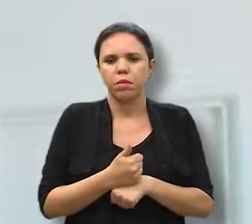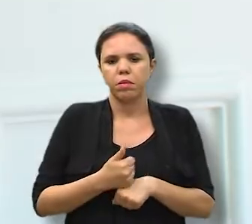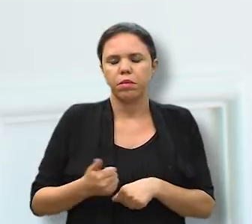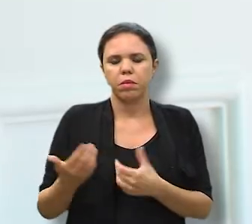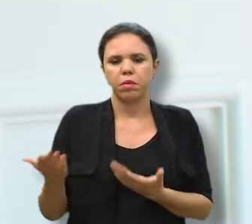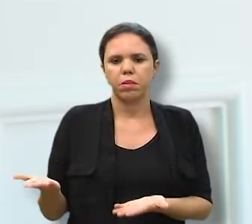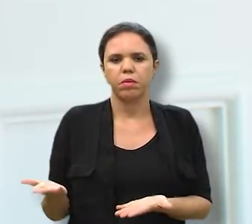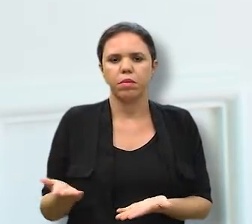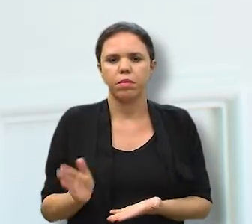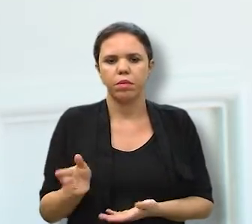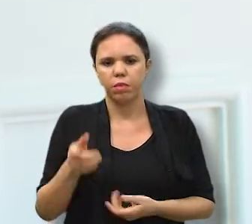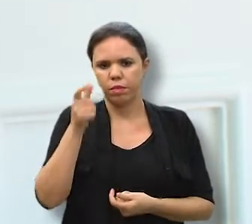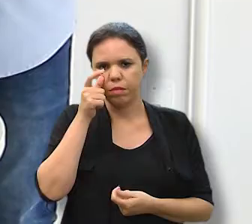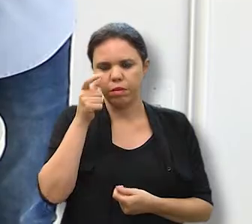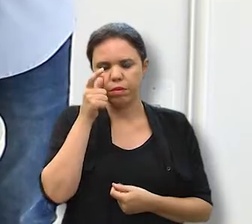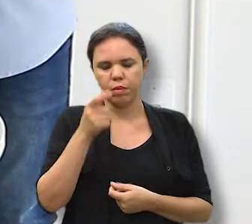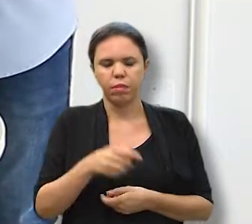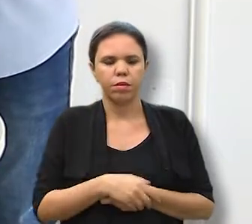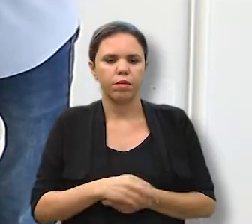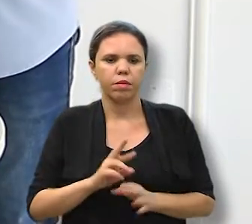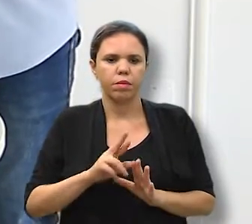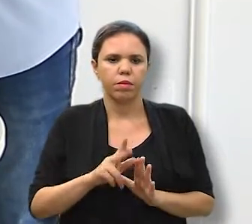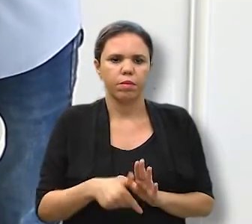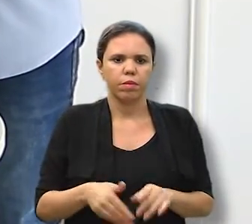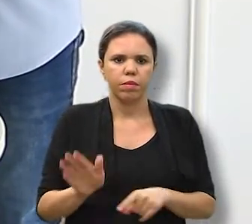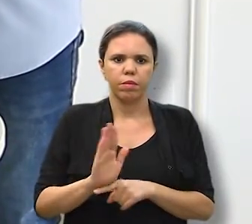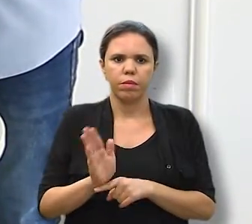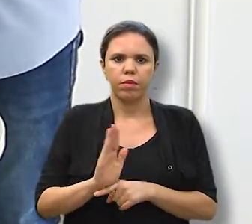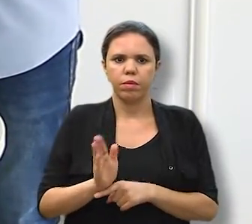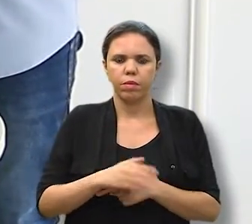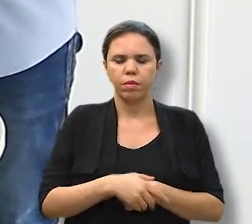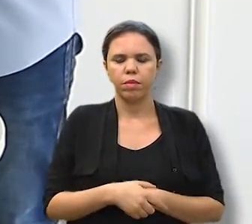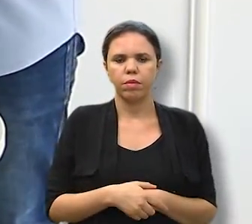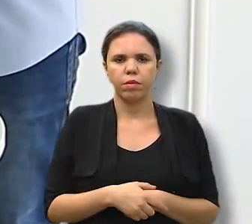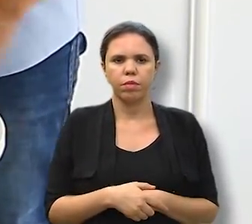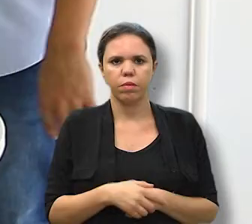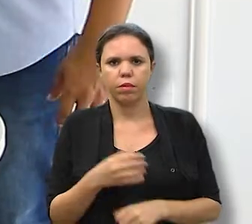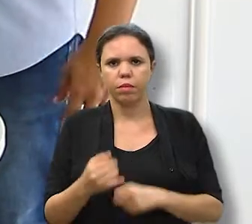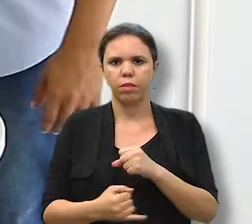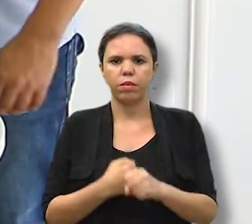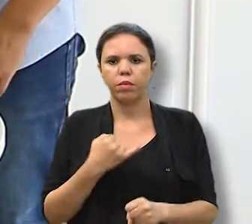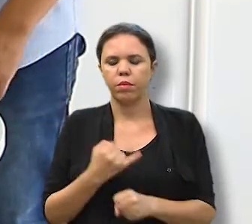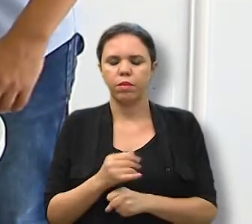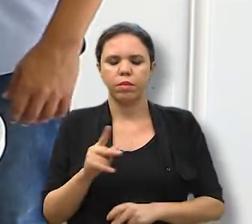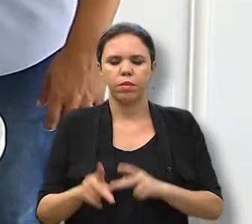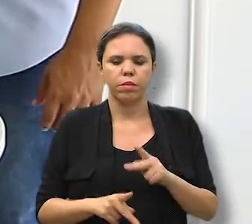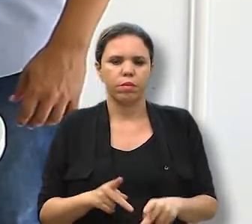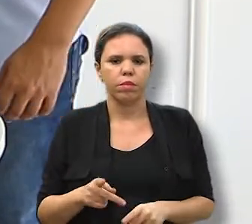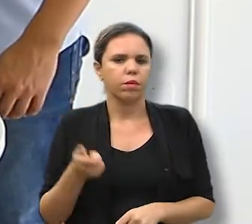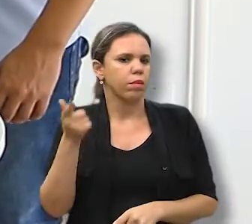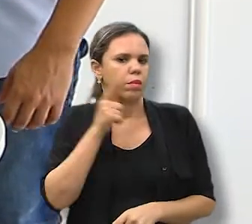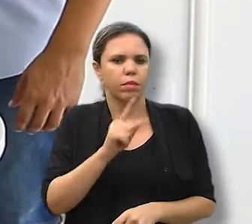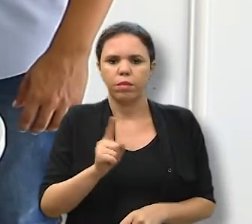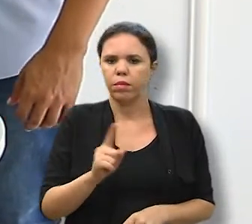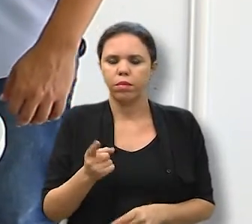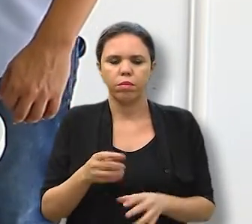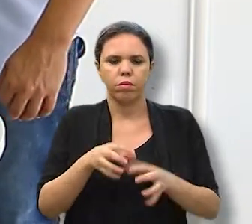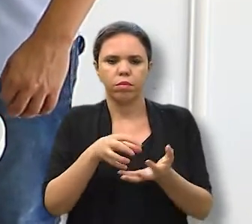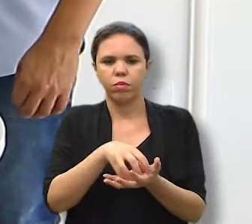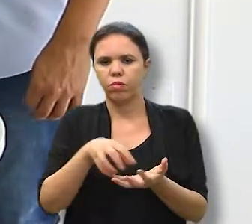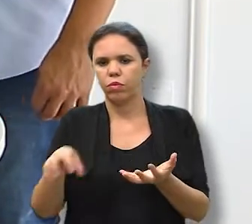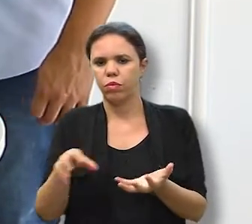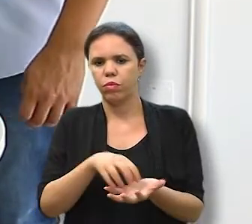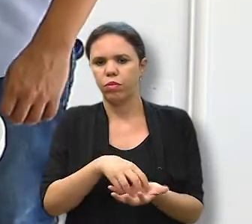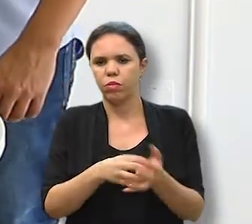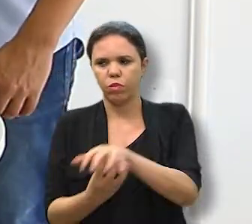área, né, já viu vários vídeos, né, aí na internet do pessoal que não consegue desenformar.